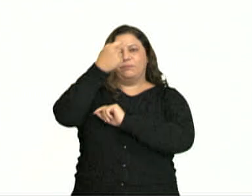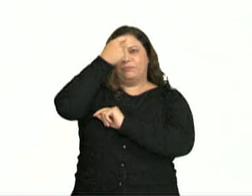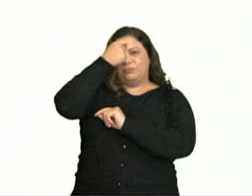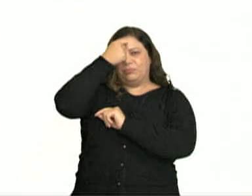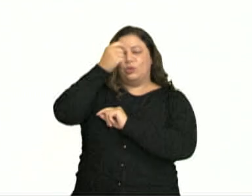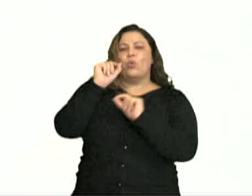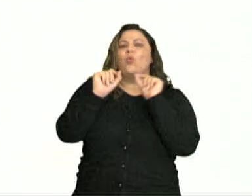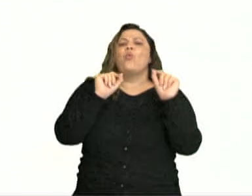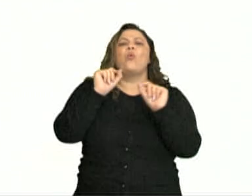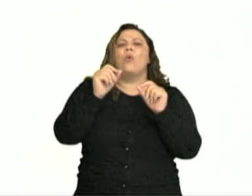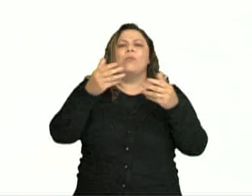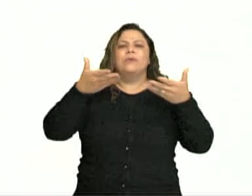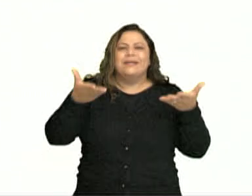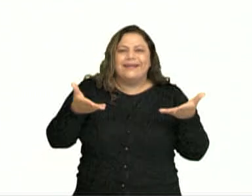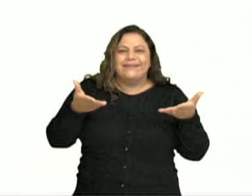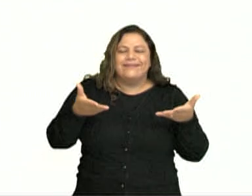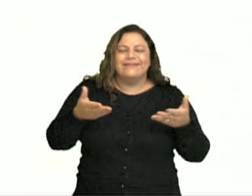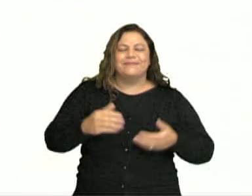com vocês.